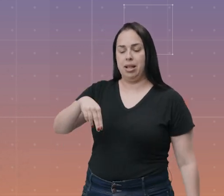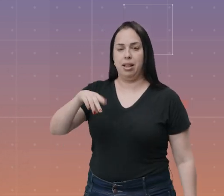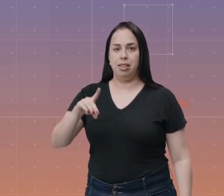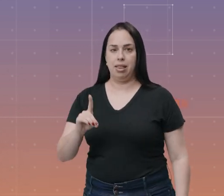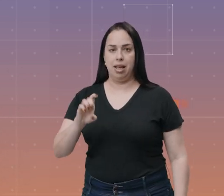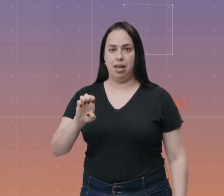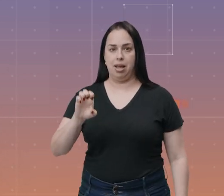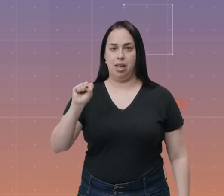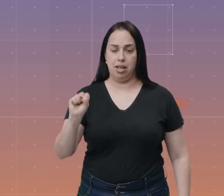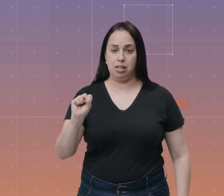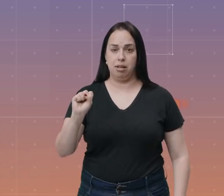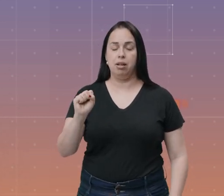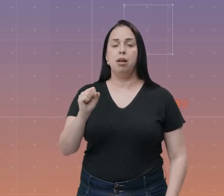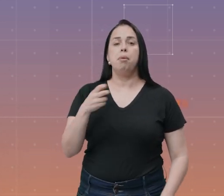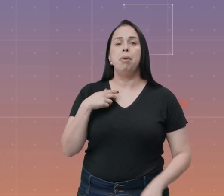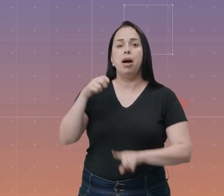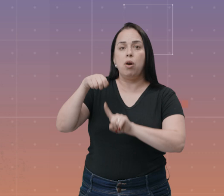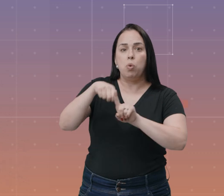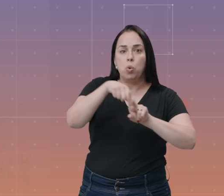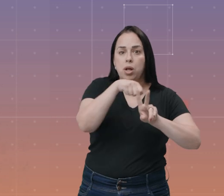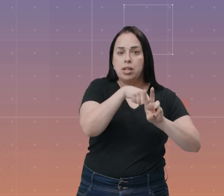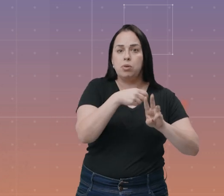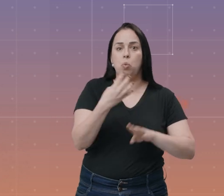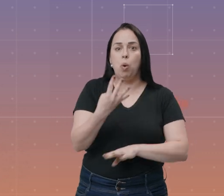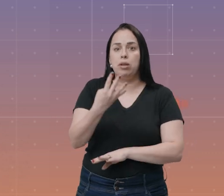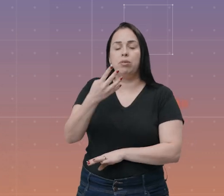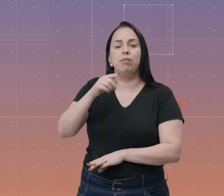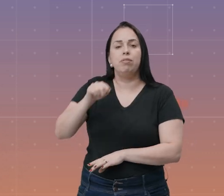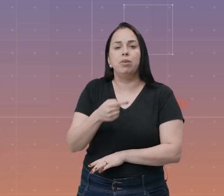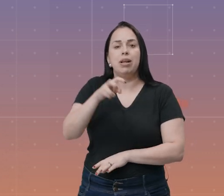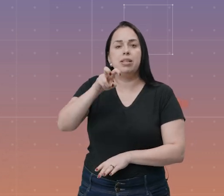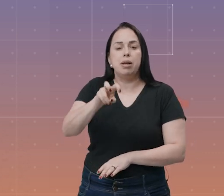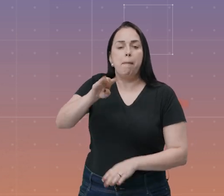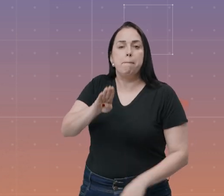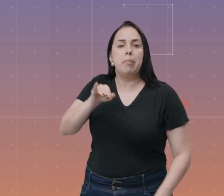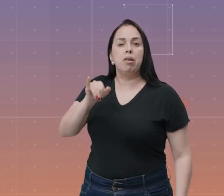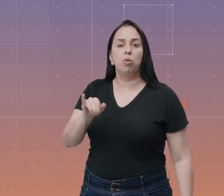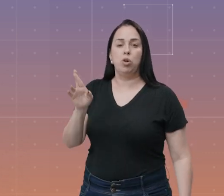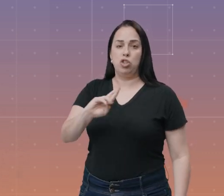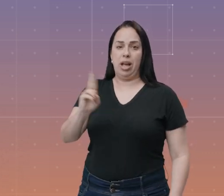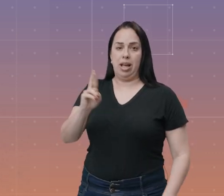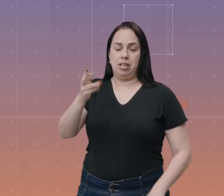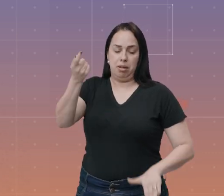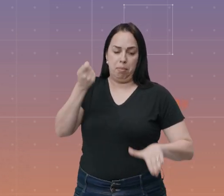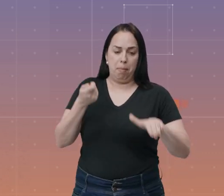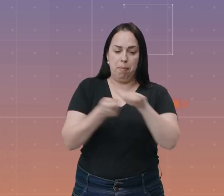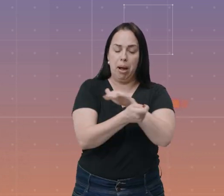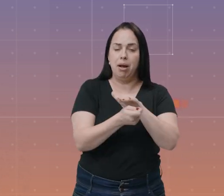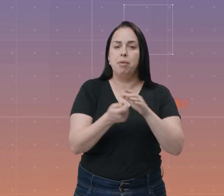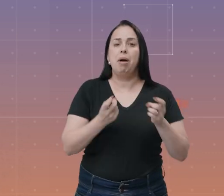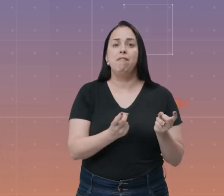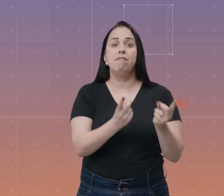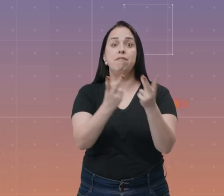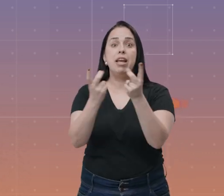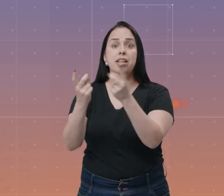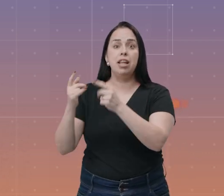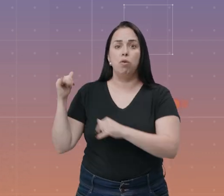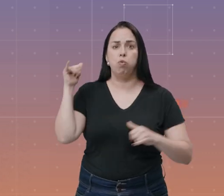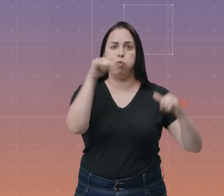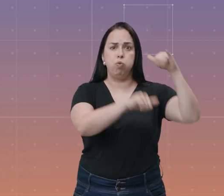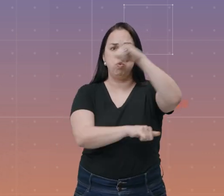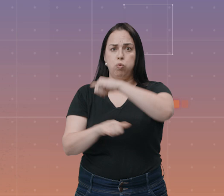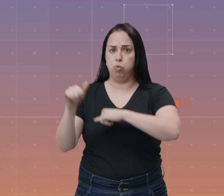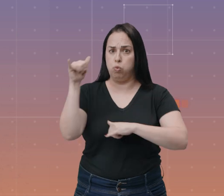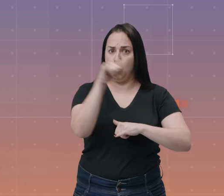para financiamento de mais de 4,5 bilhões de reais do governo federal para serem usados na exportação de